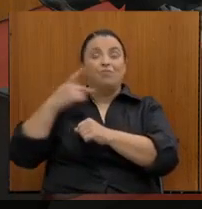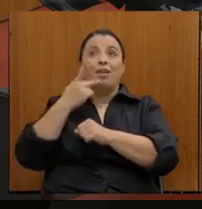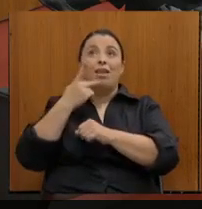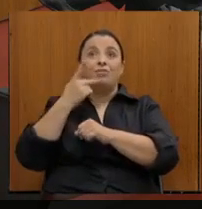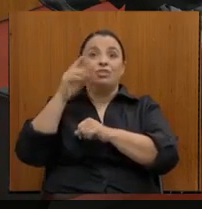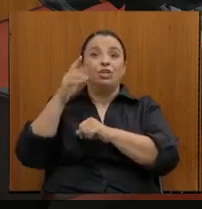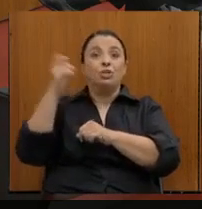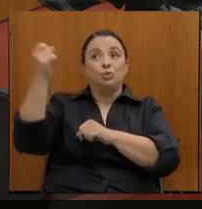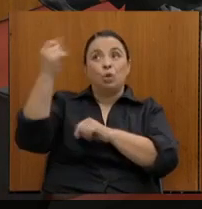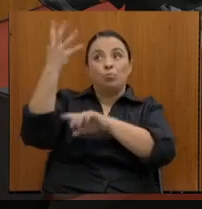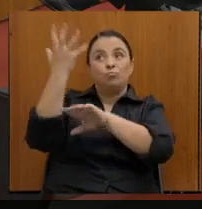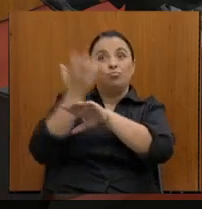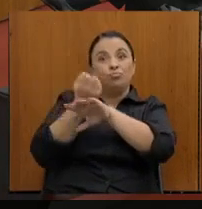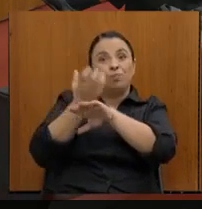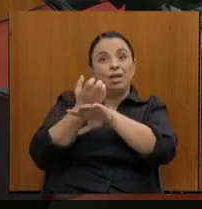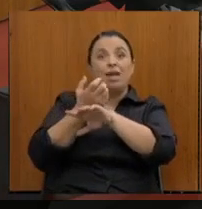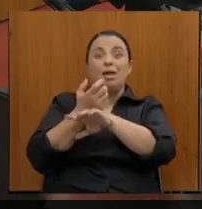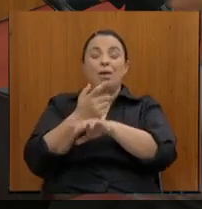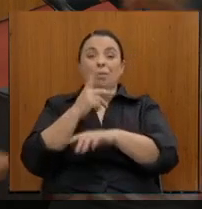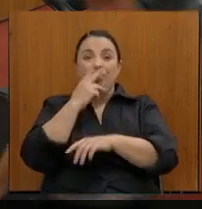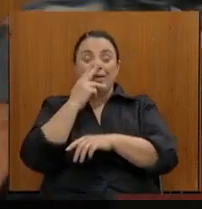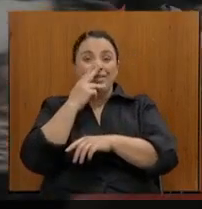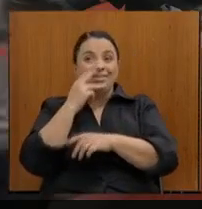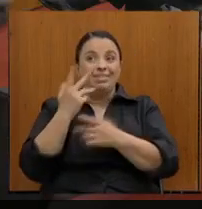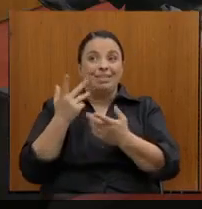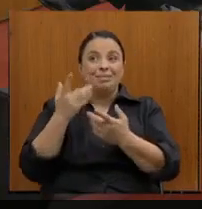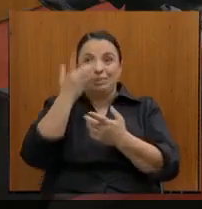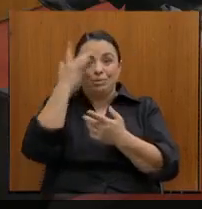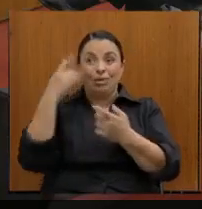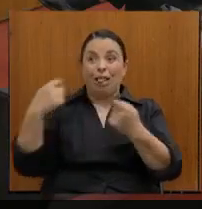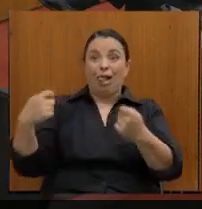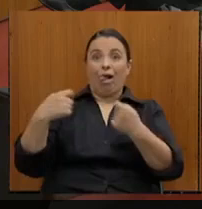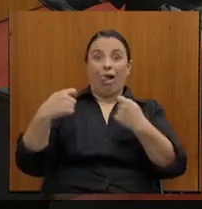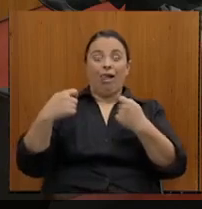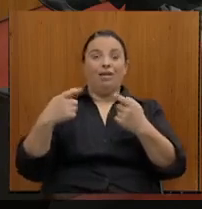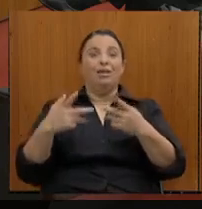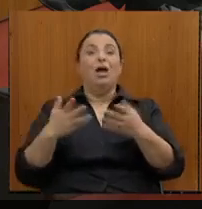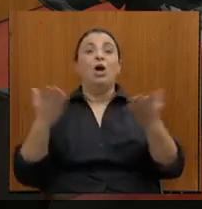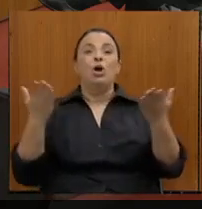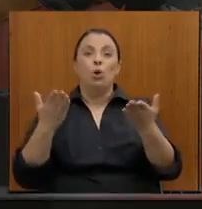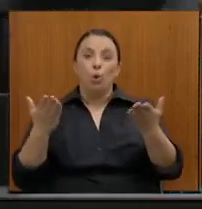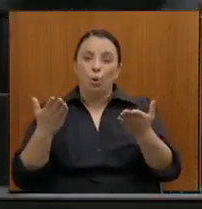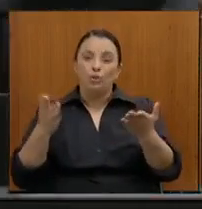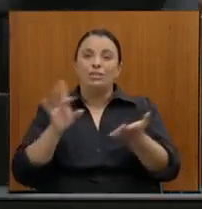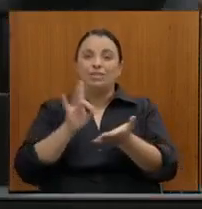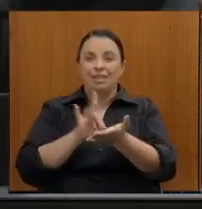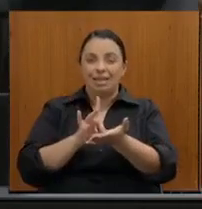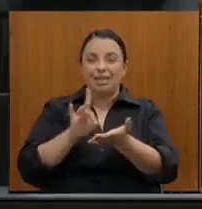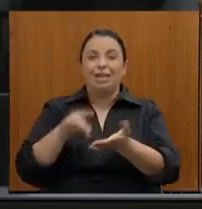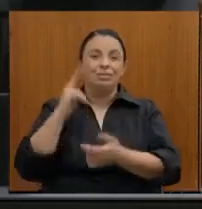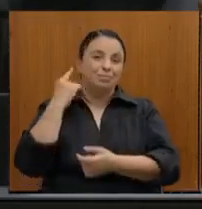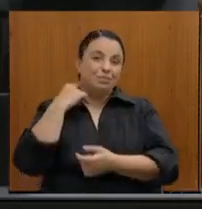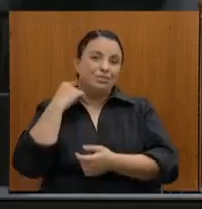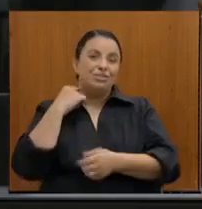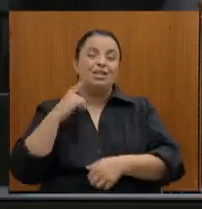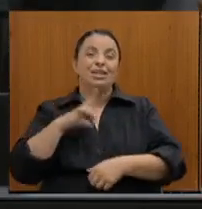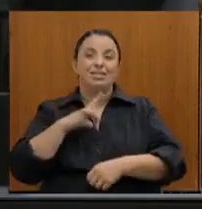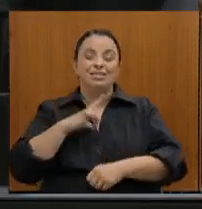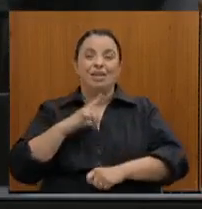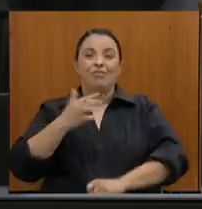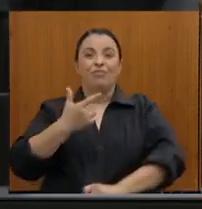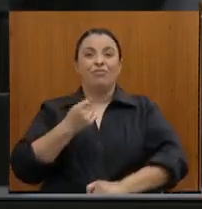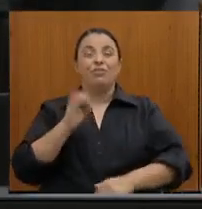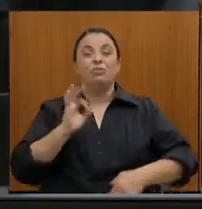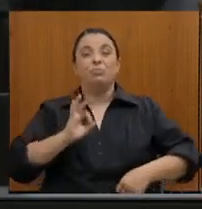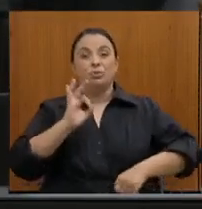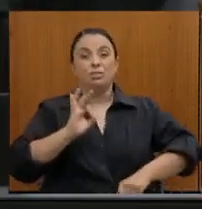em faltava apanhar aqui em Minas Gerais e hoje essa realidade né Minas Gerais hoje tem vinte